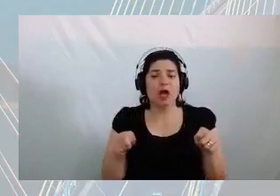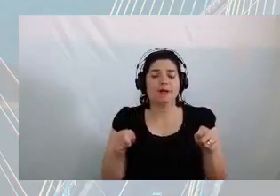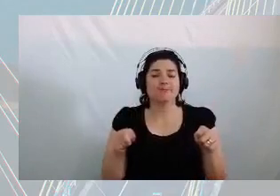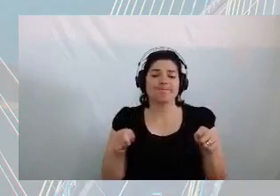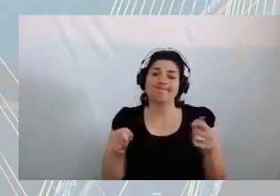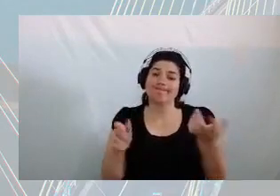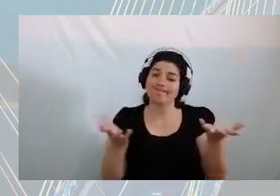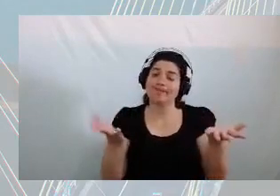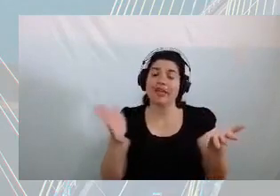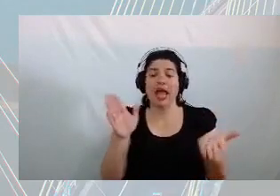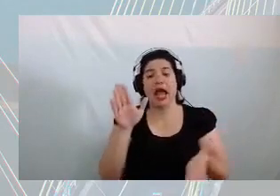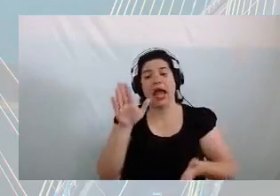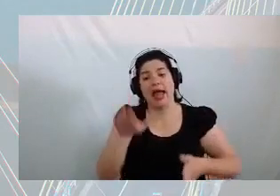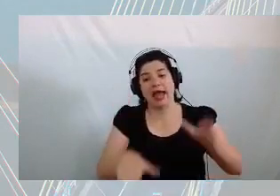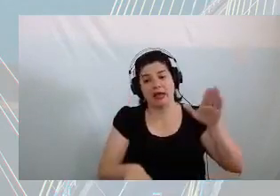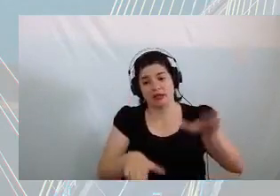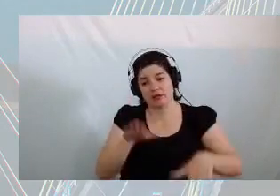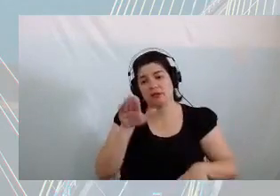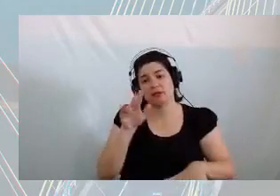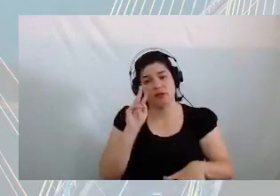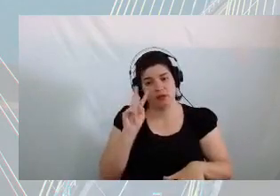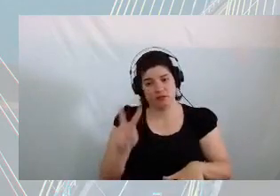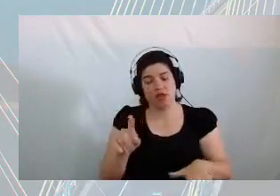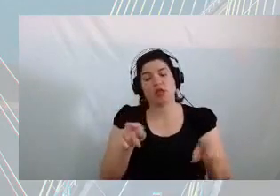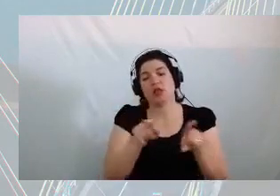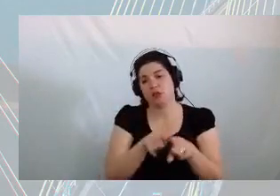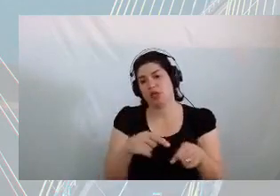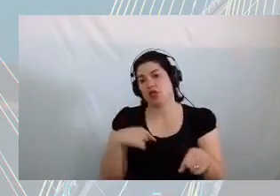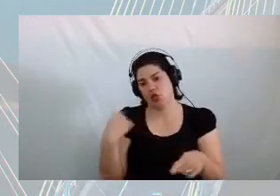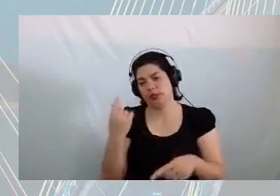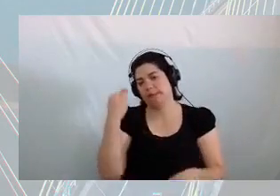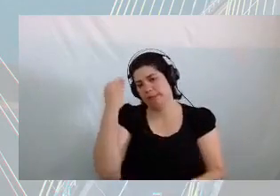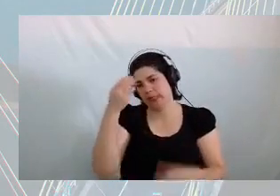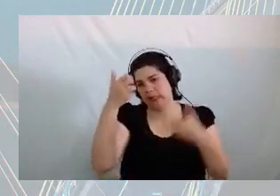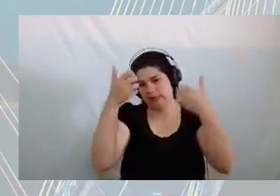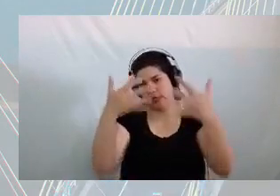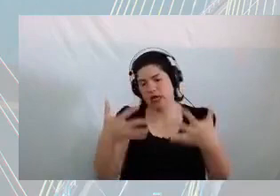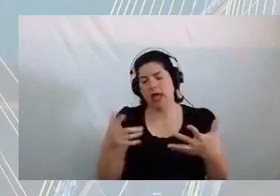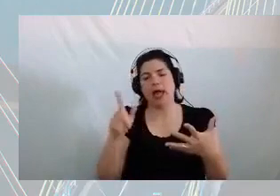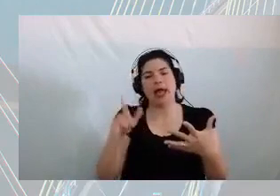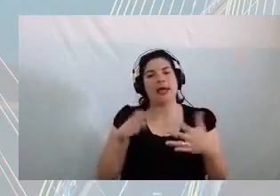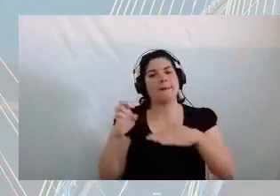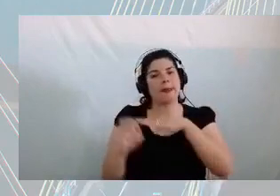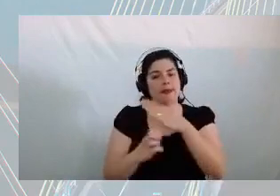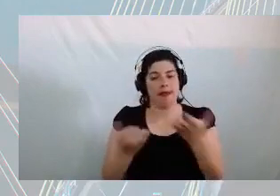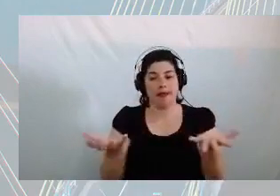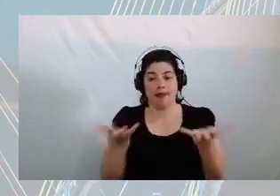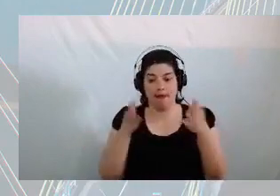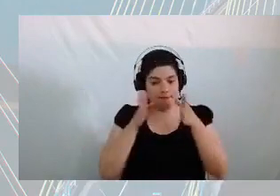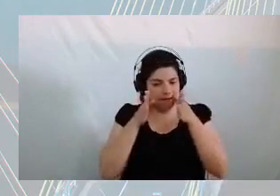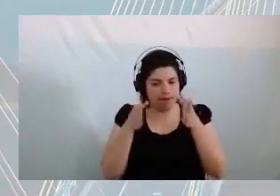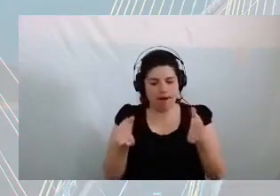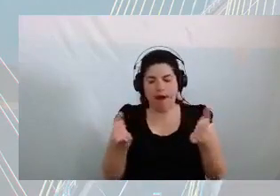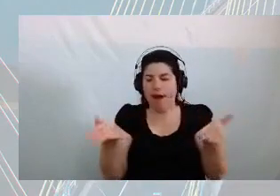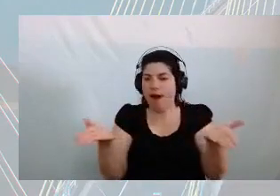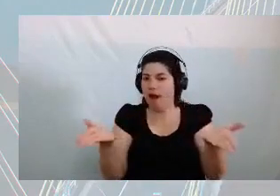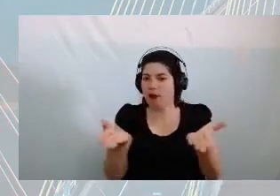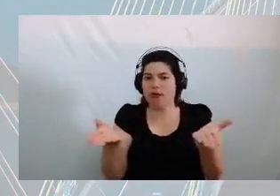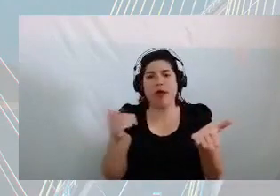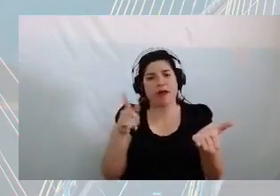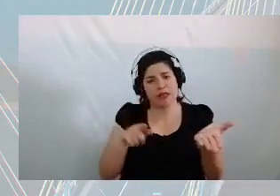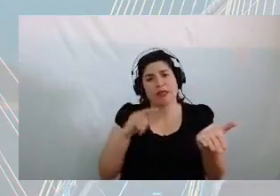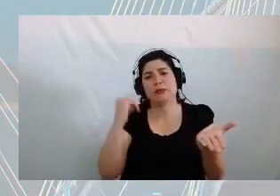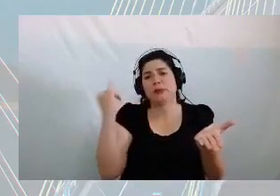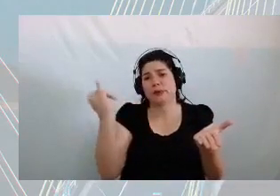muitas vezes a gente vê, e é um pouco do que a gente vai trazer da realidade aqui, as empresas buscando focar no agora, que é também importante, né?